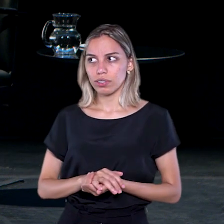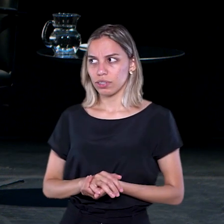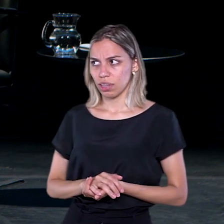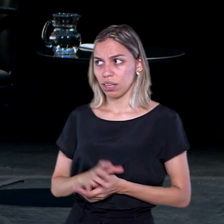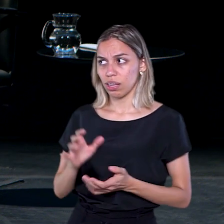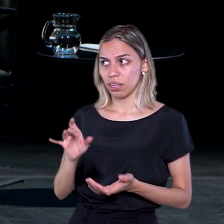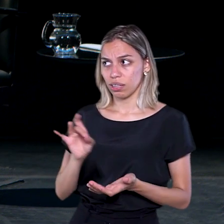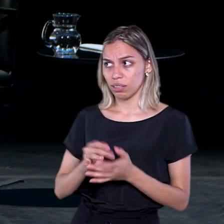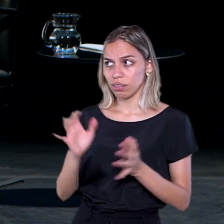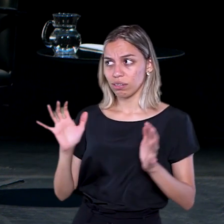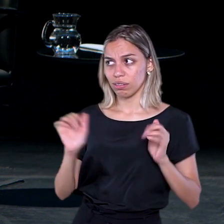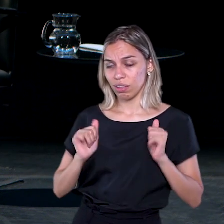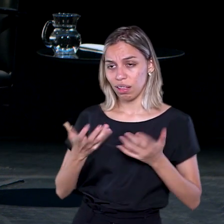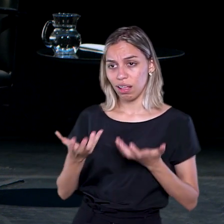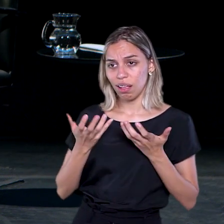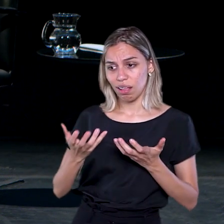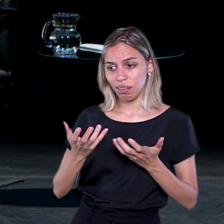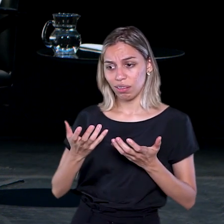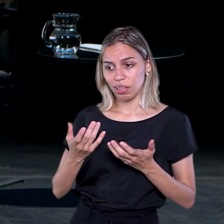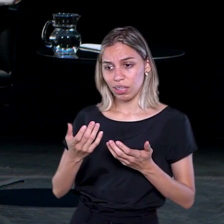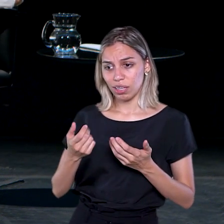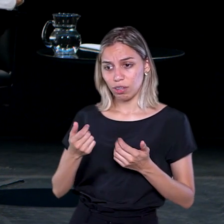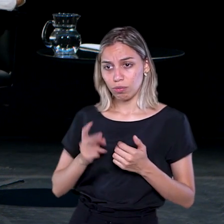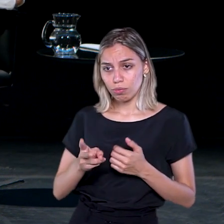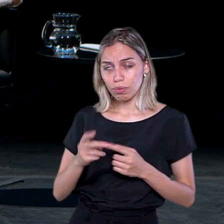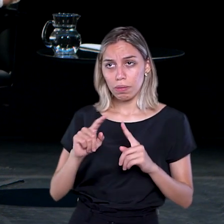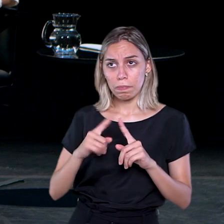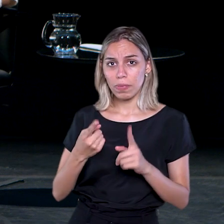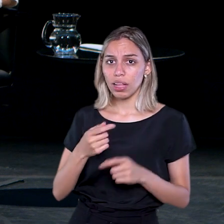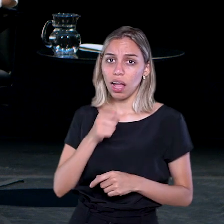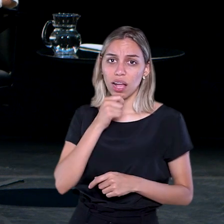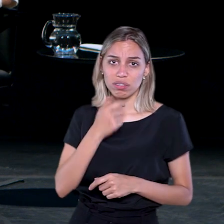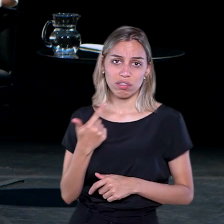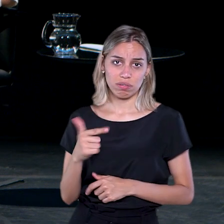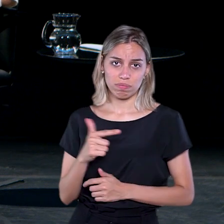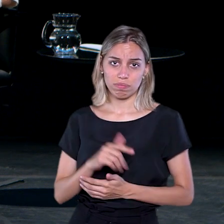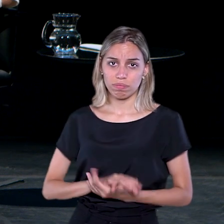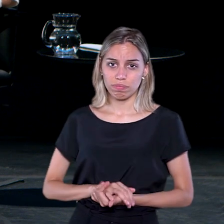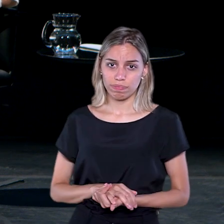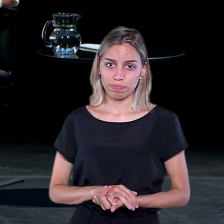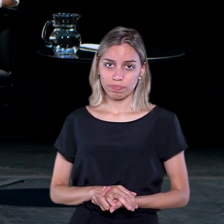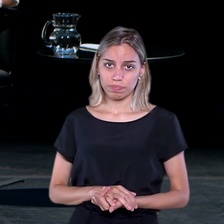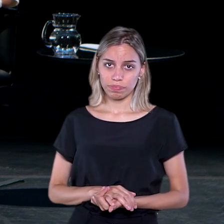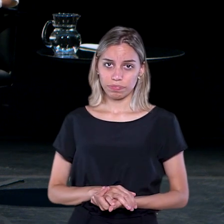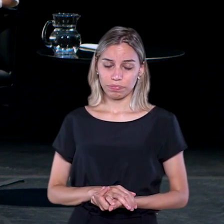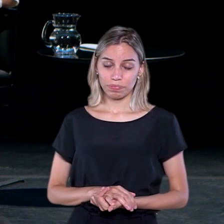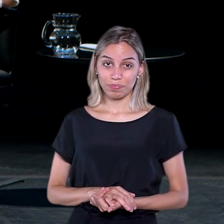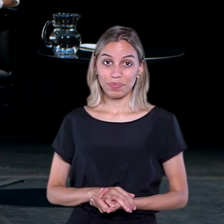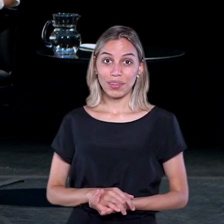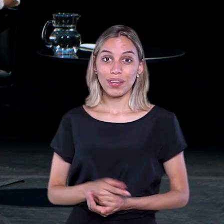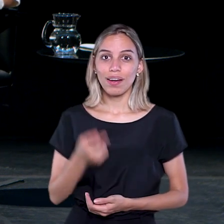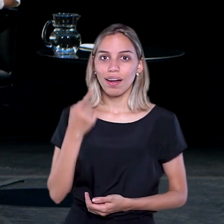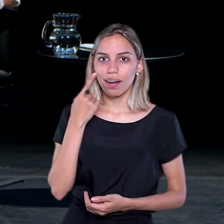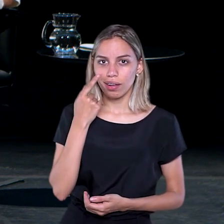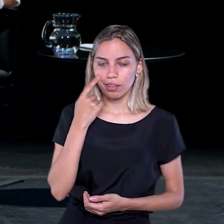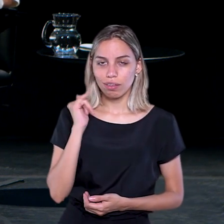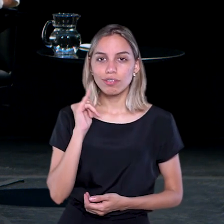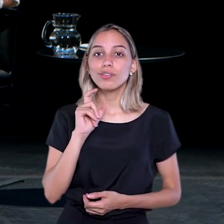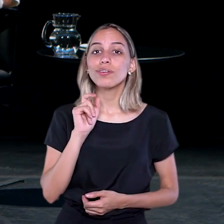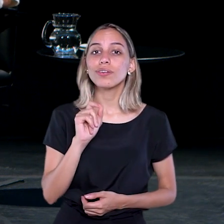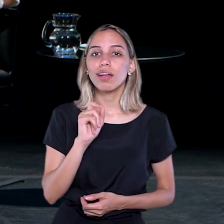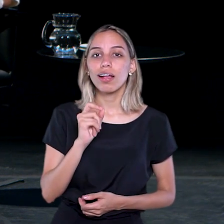democracia racial, a gente demorou muito tempo acreditando nessa democracia racial que nunca existiu. Por isso, essa resistência às políticas públicas de